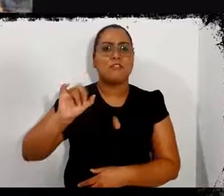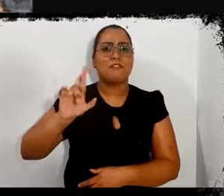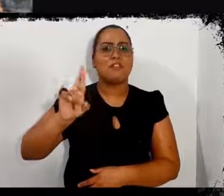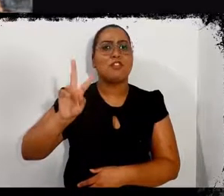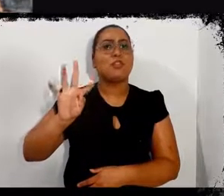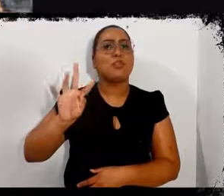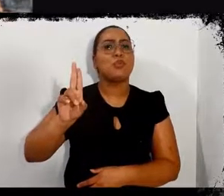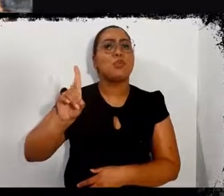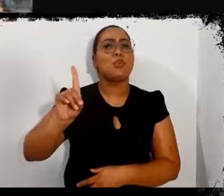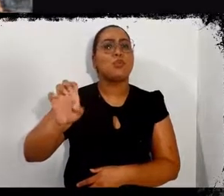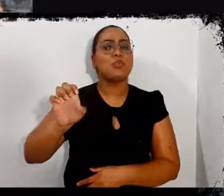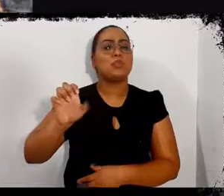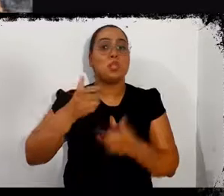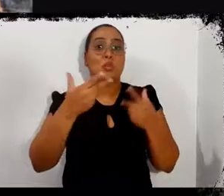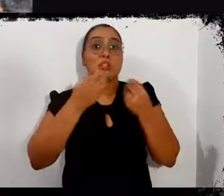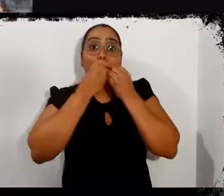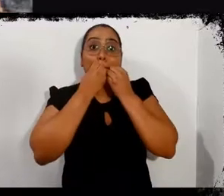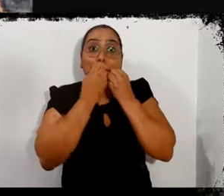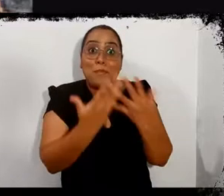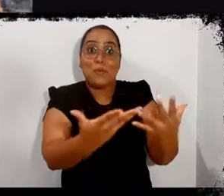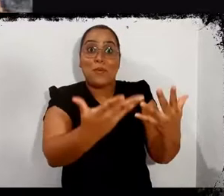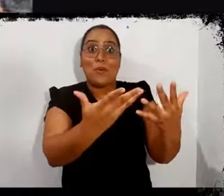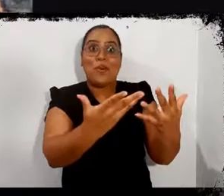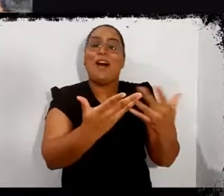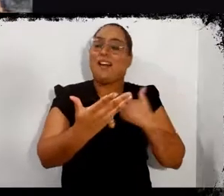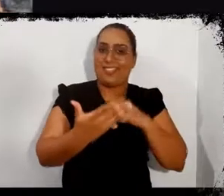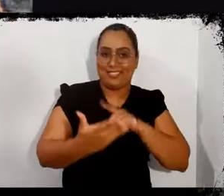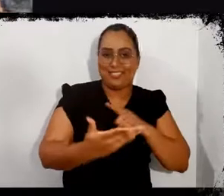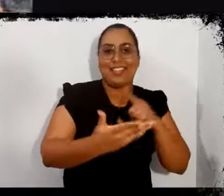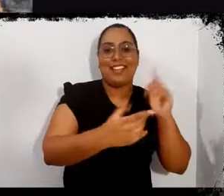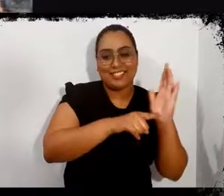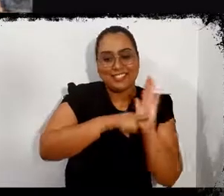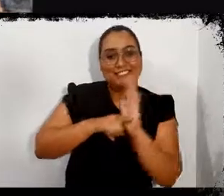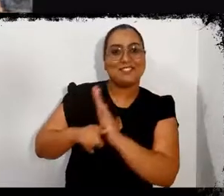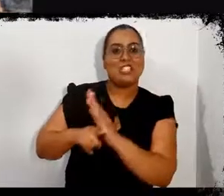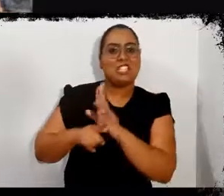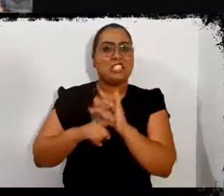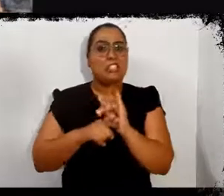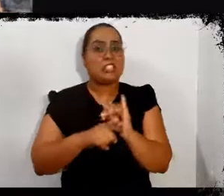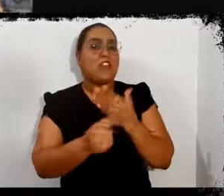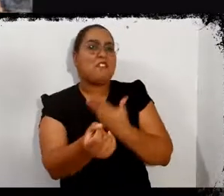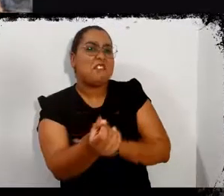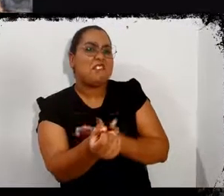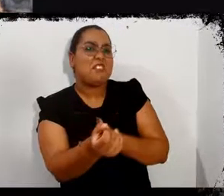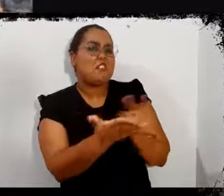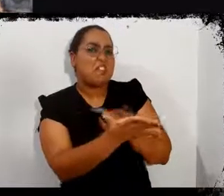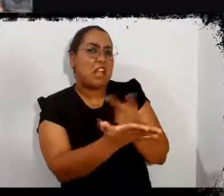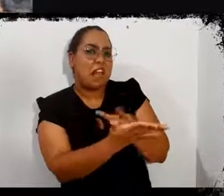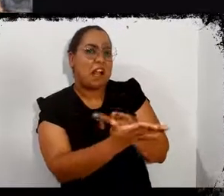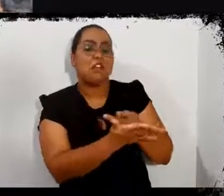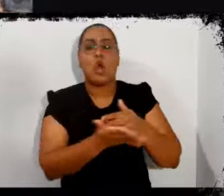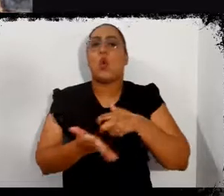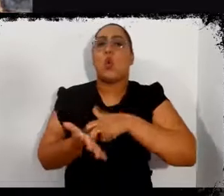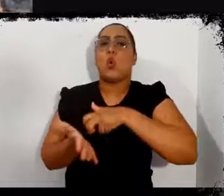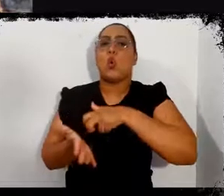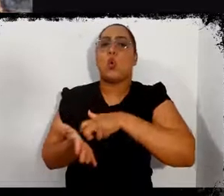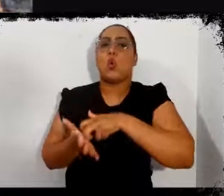Botas, que ele engana o gigante, ele engana o rei e ele